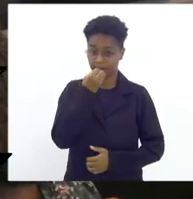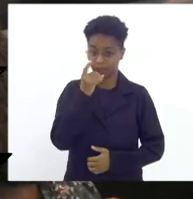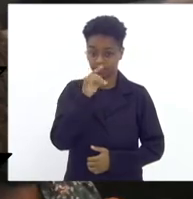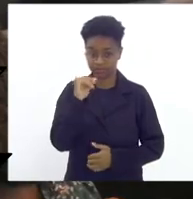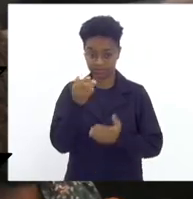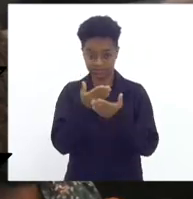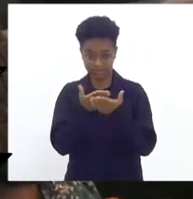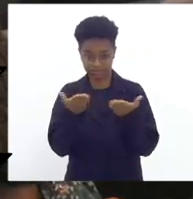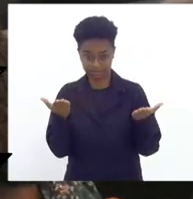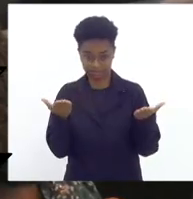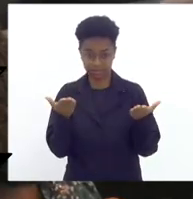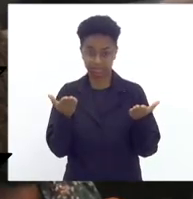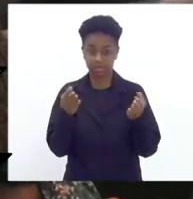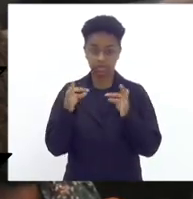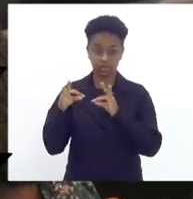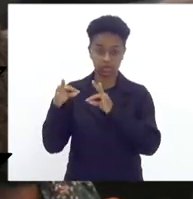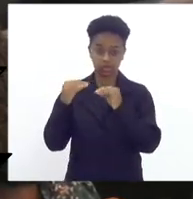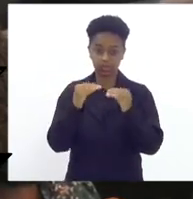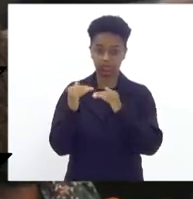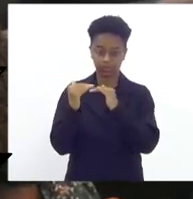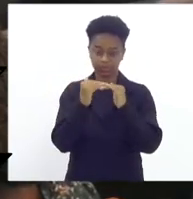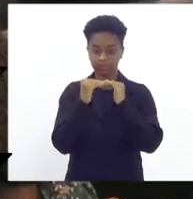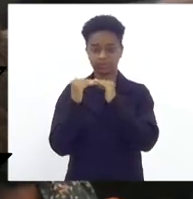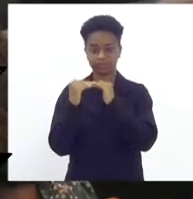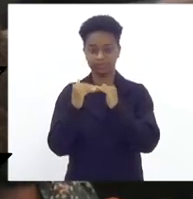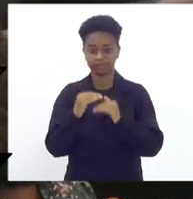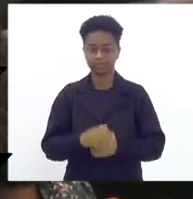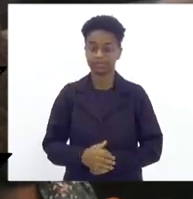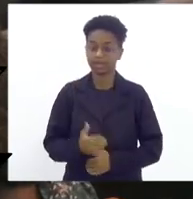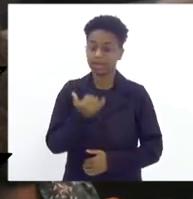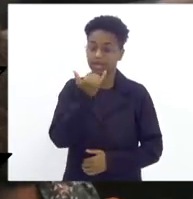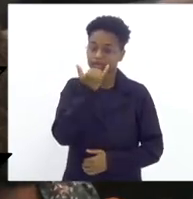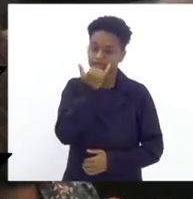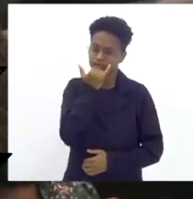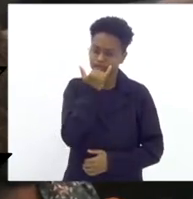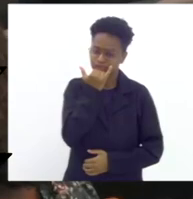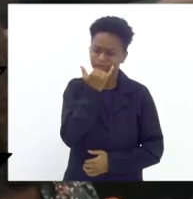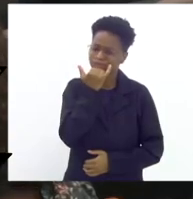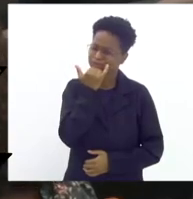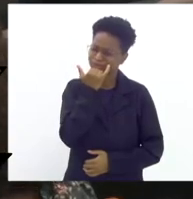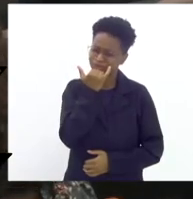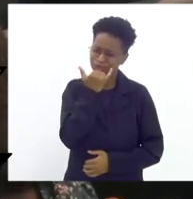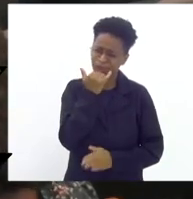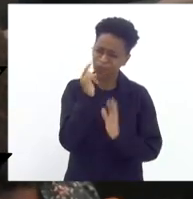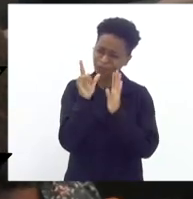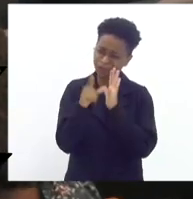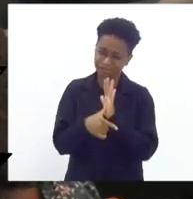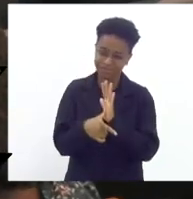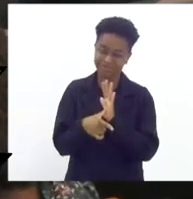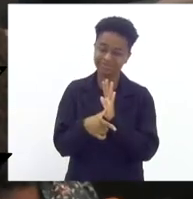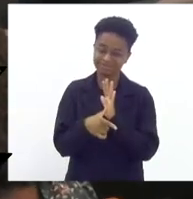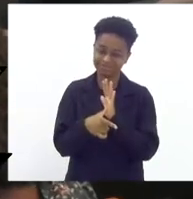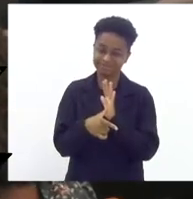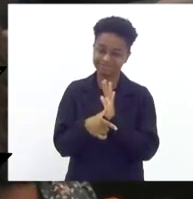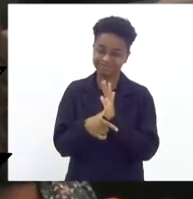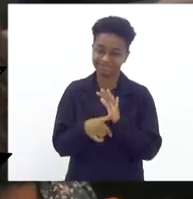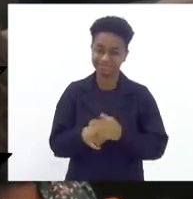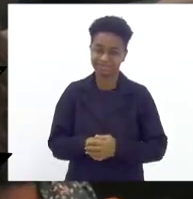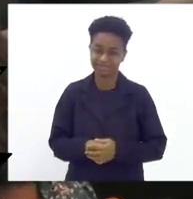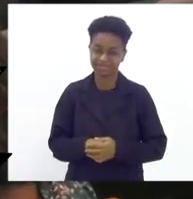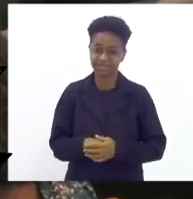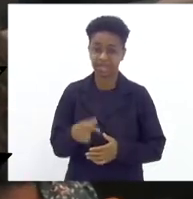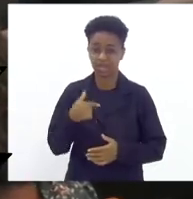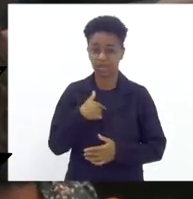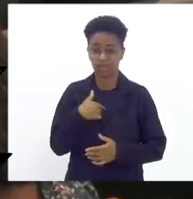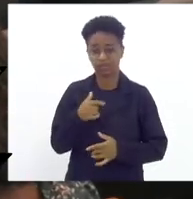dia a todos e todas e todos desculpe desculpe muito desculpa pelo atraso Né tava